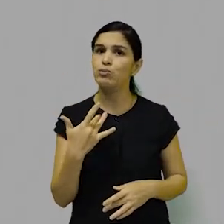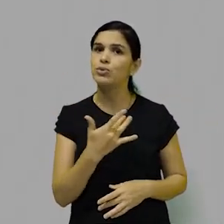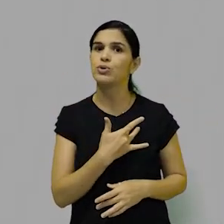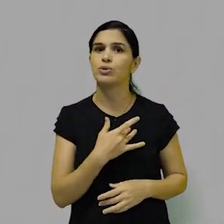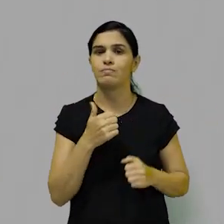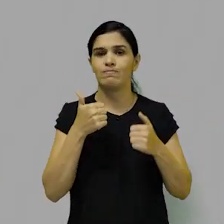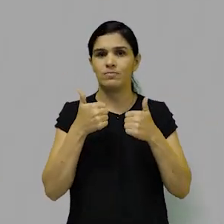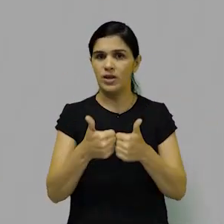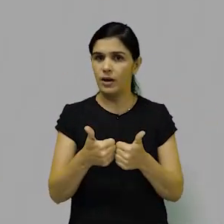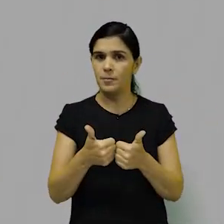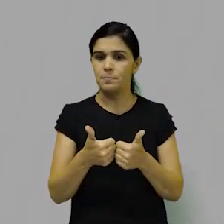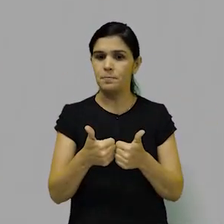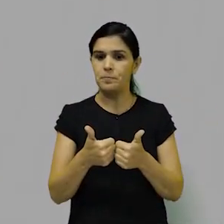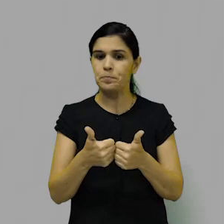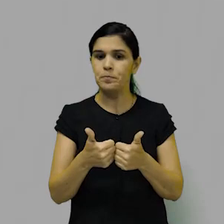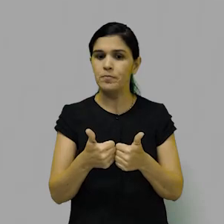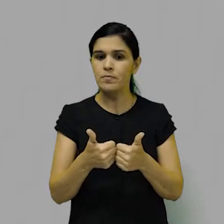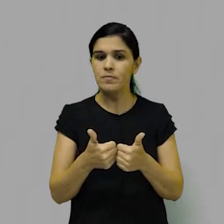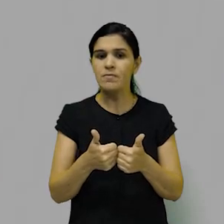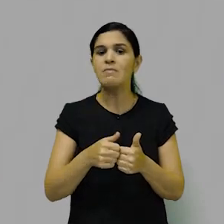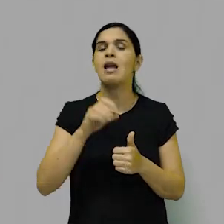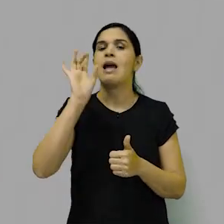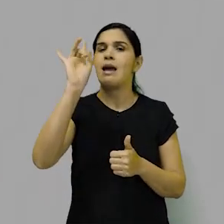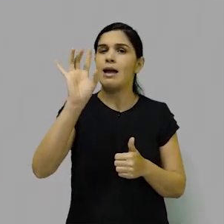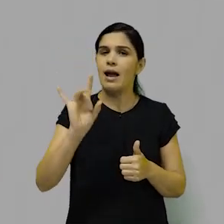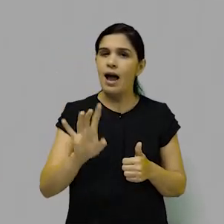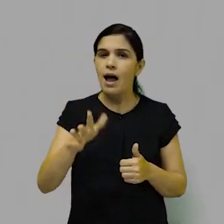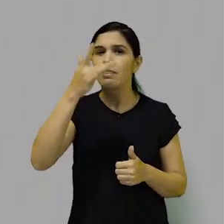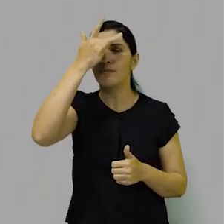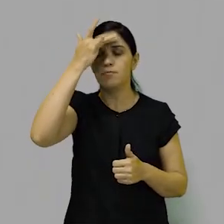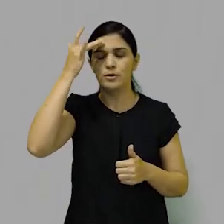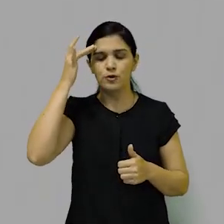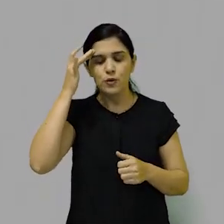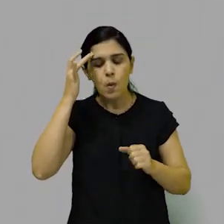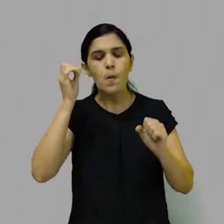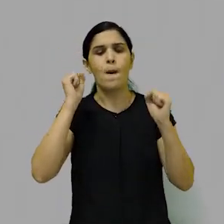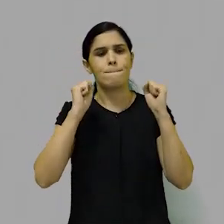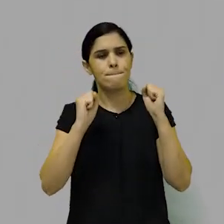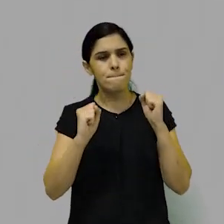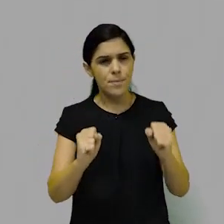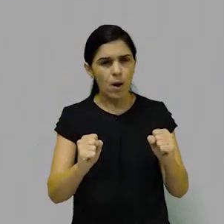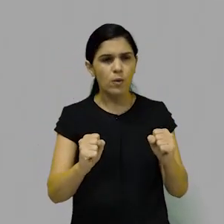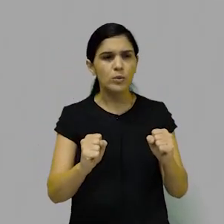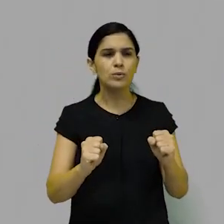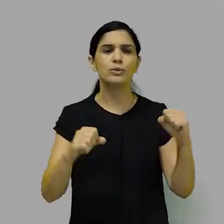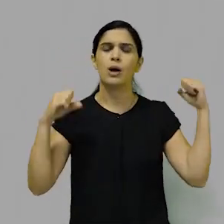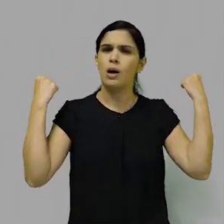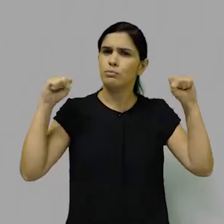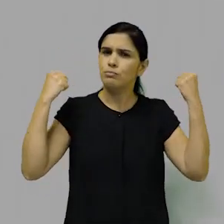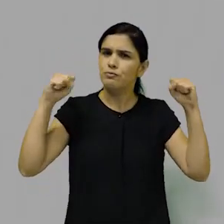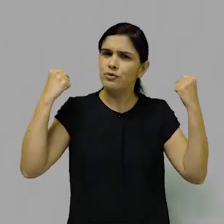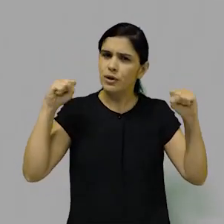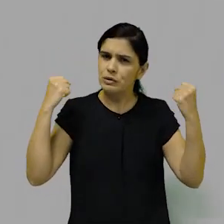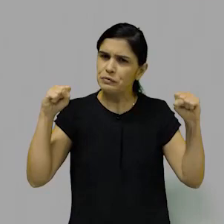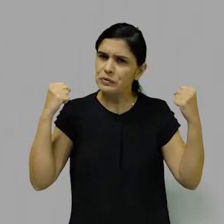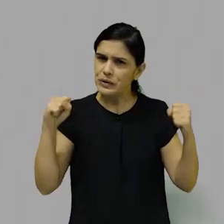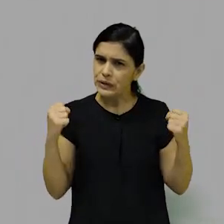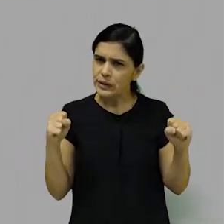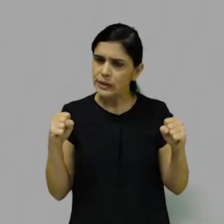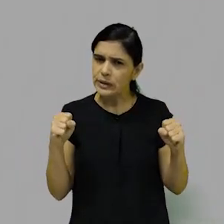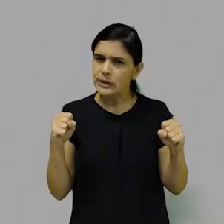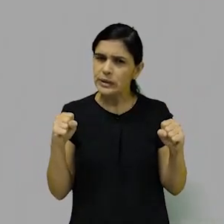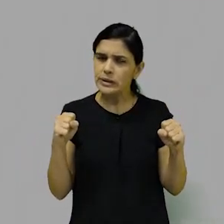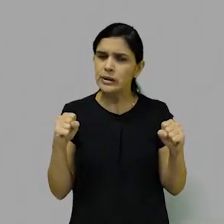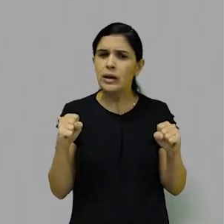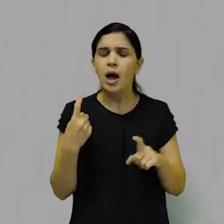turminha, o indivíduo, óbvio, ele pode até praticar exercícios físicos em busca da estética, se sentir melhor, se ficar